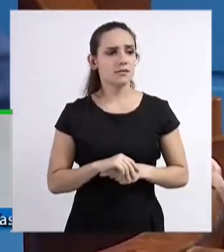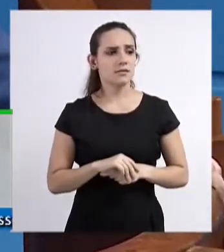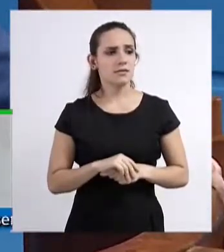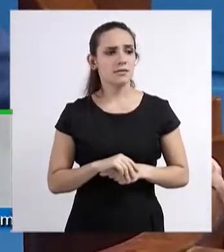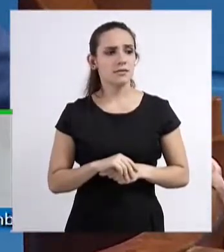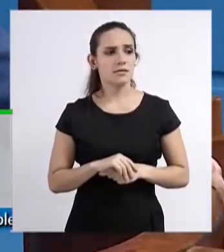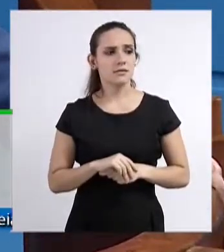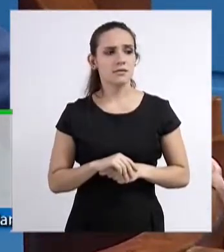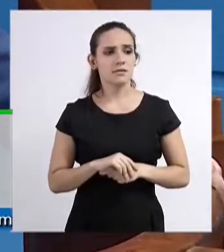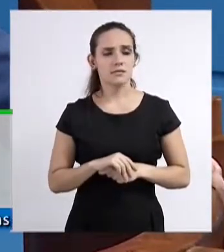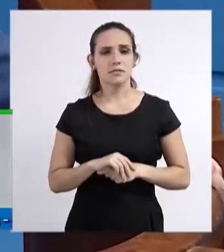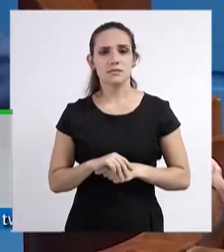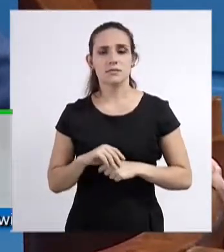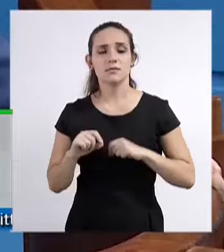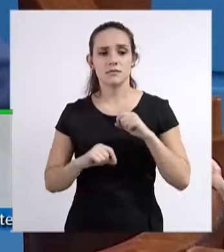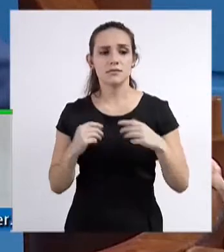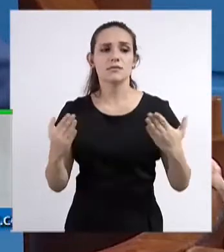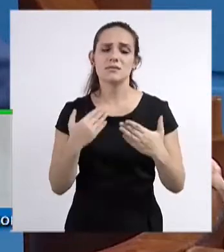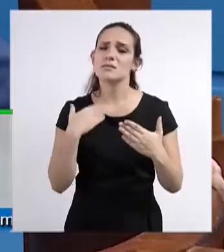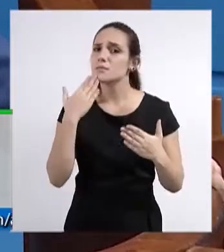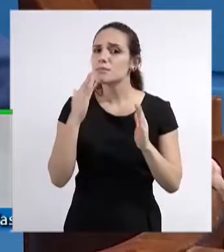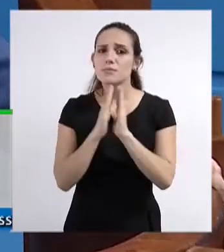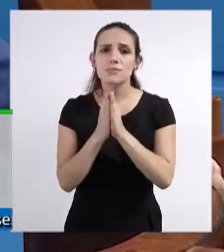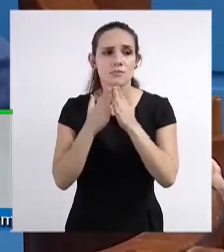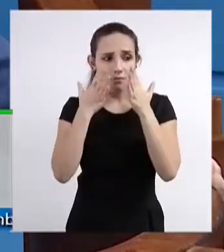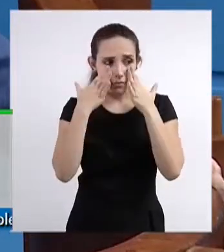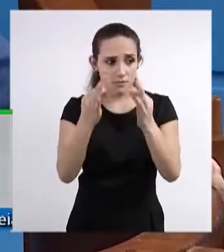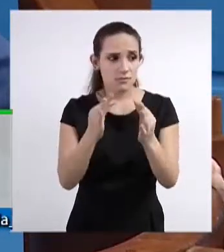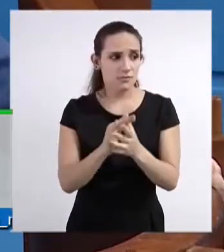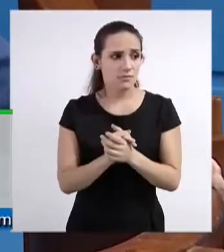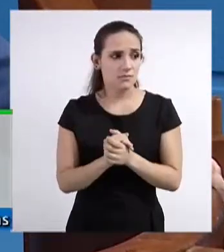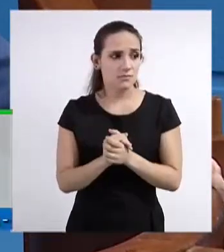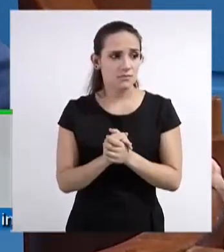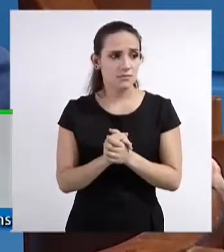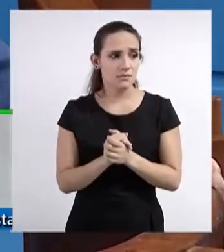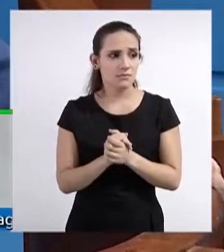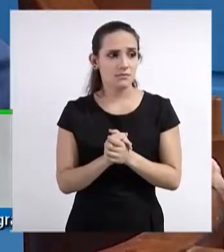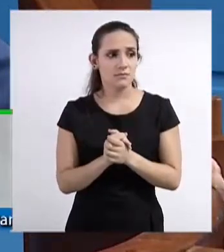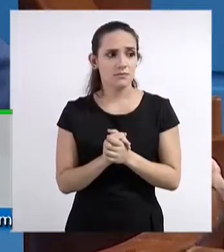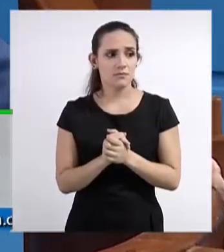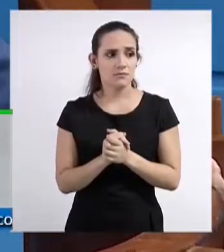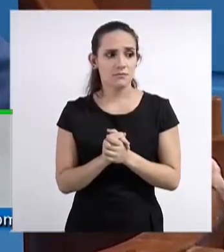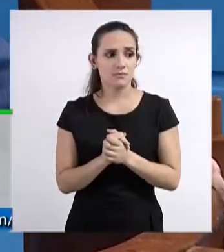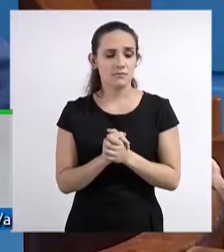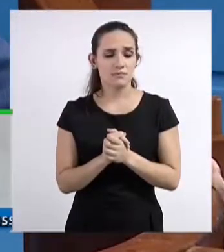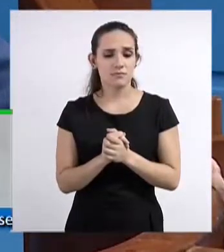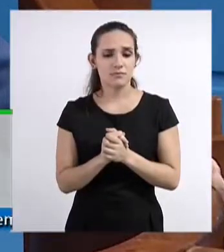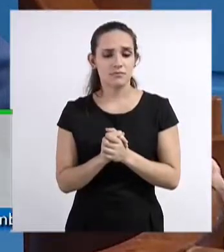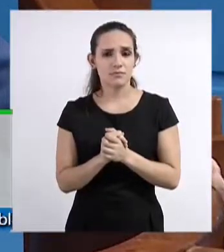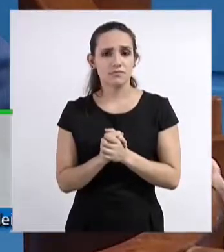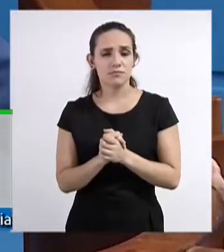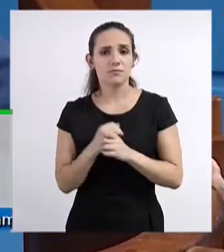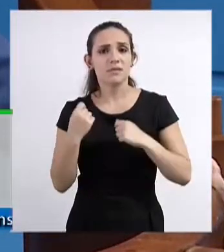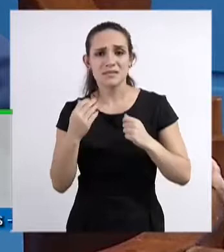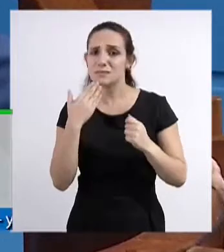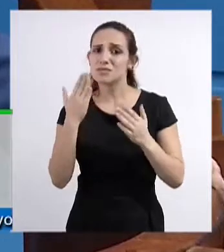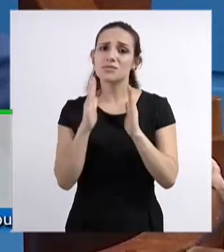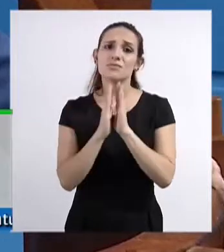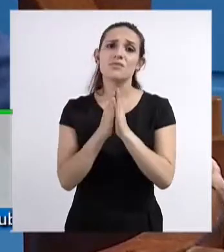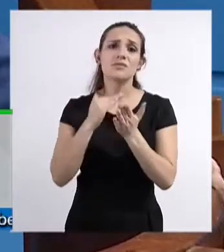comportamento. É dessa maneira que requero atenção especial ao governador do estado, ao secretário, para que